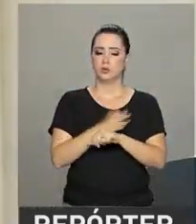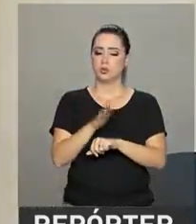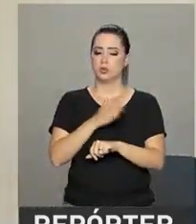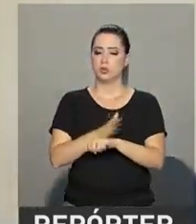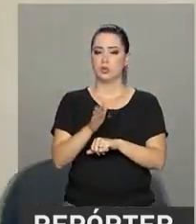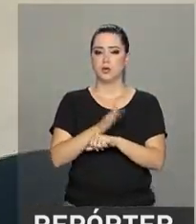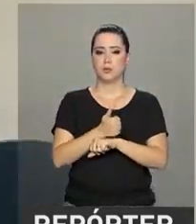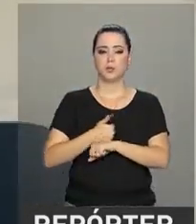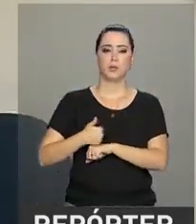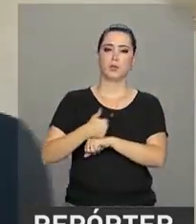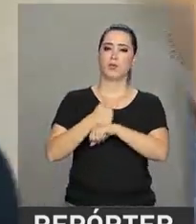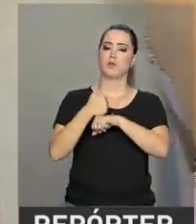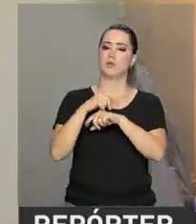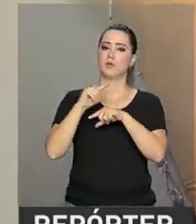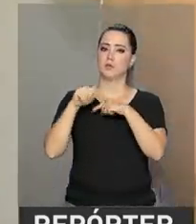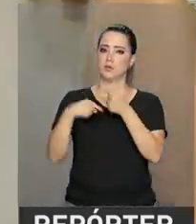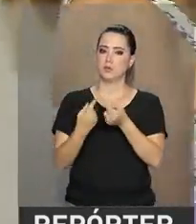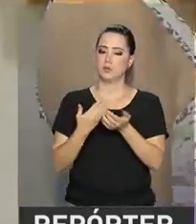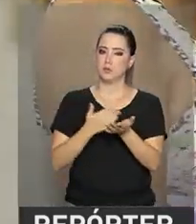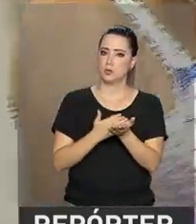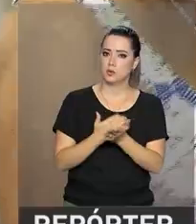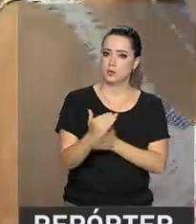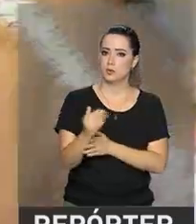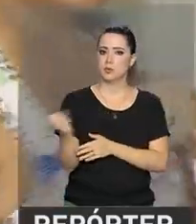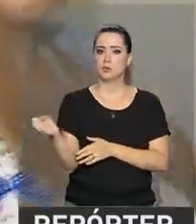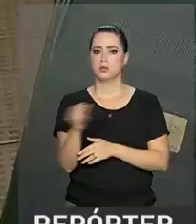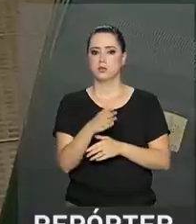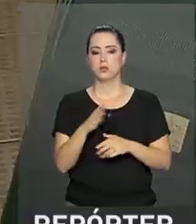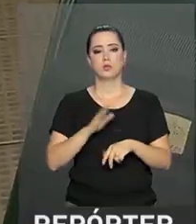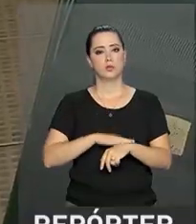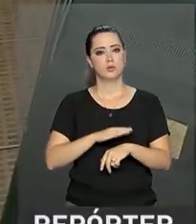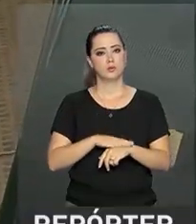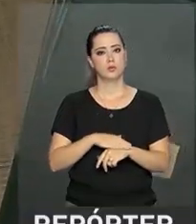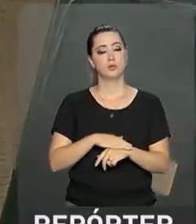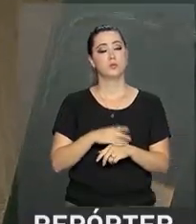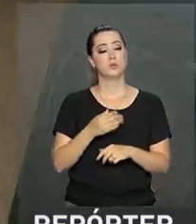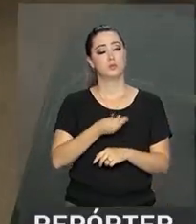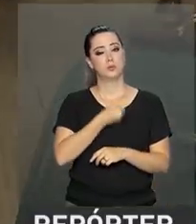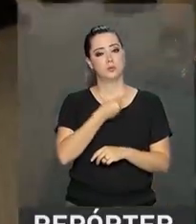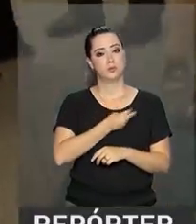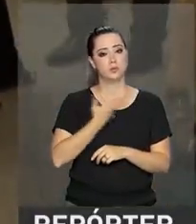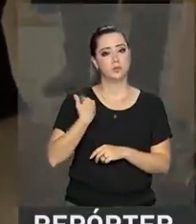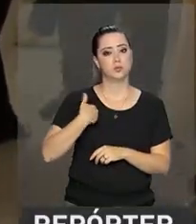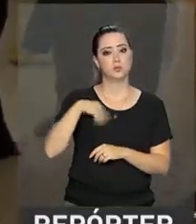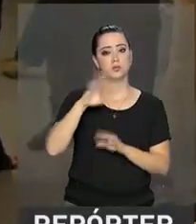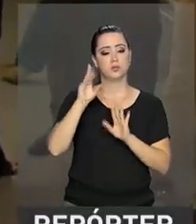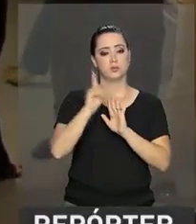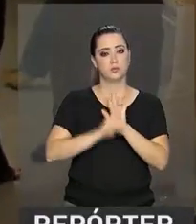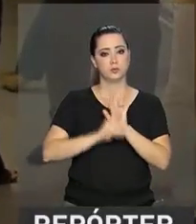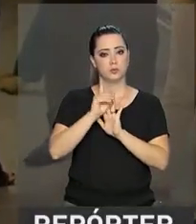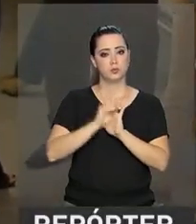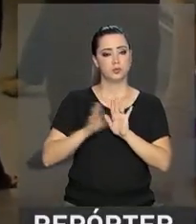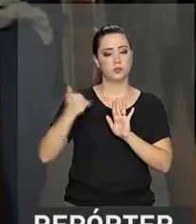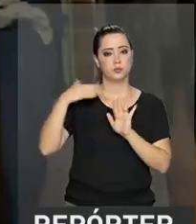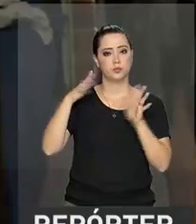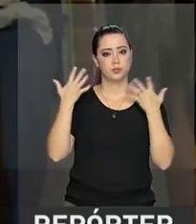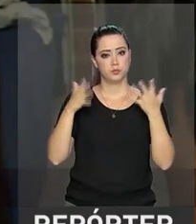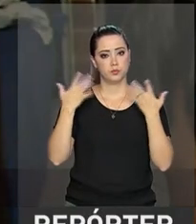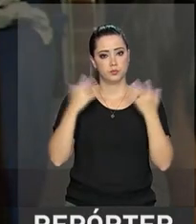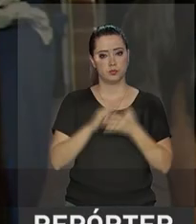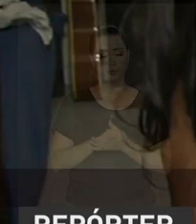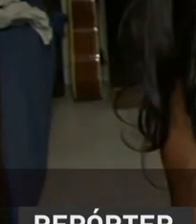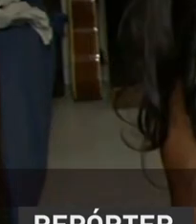qualificação profissional e, finalmente, começar um novo capítulo dessa história, com mais dignidade e mais alegria.